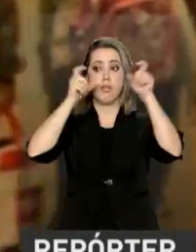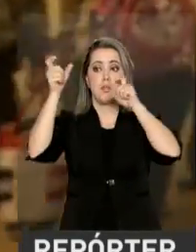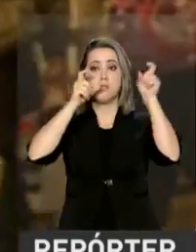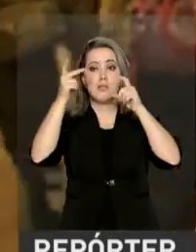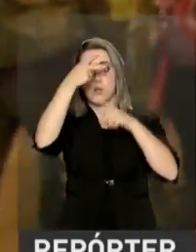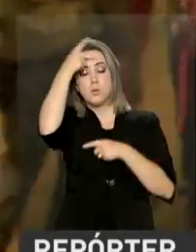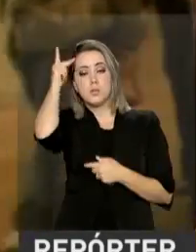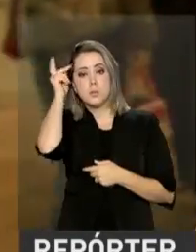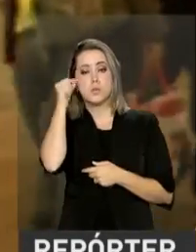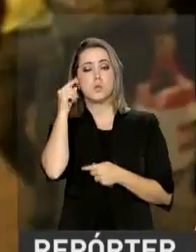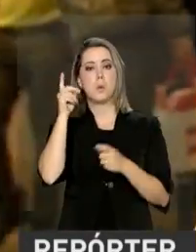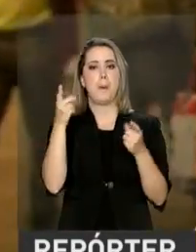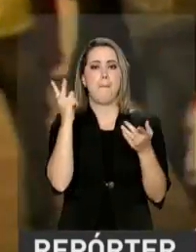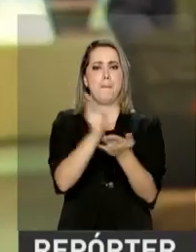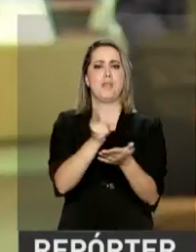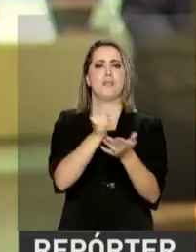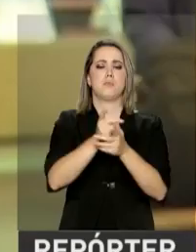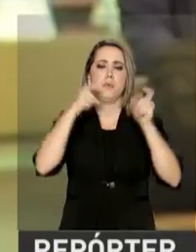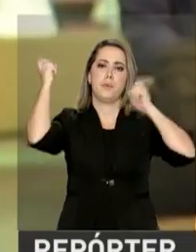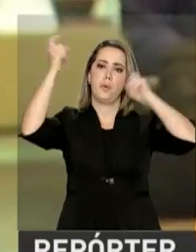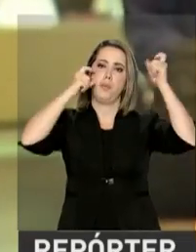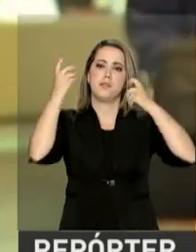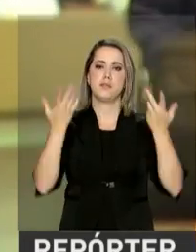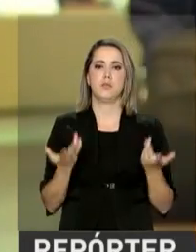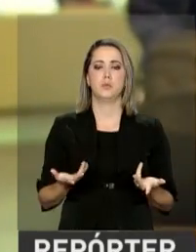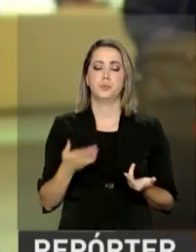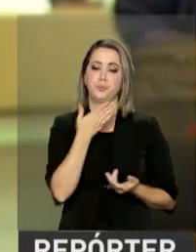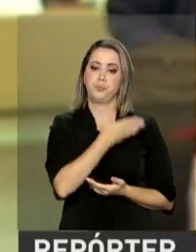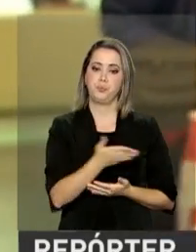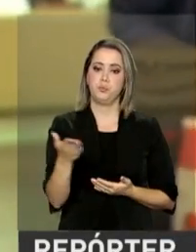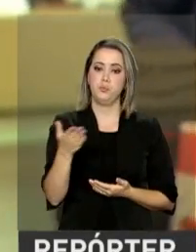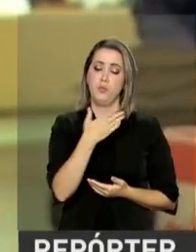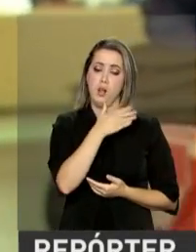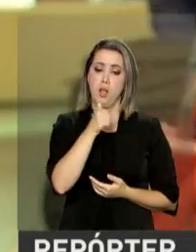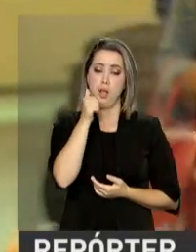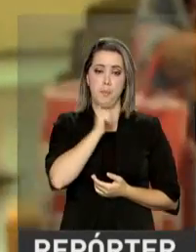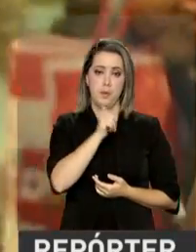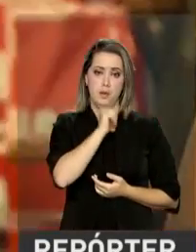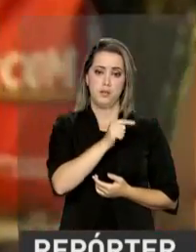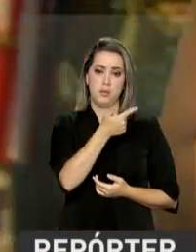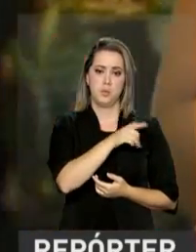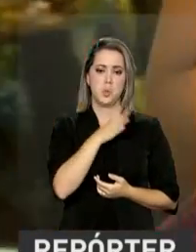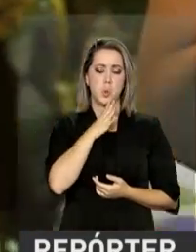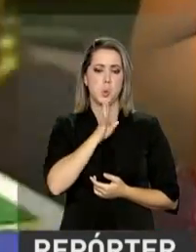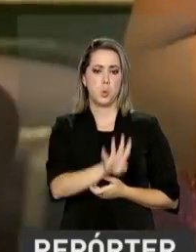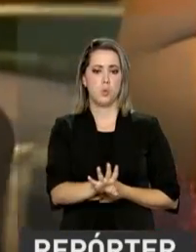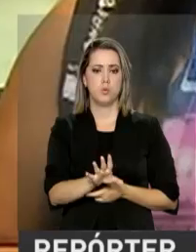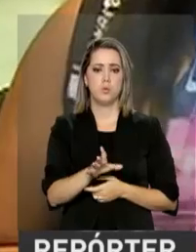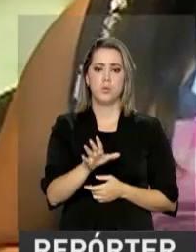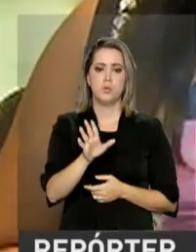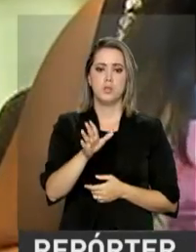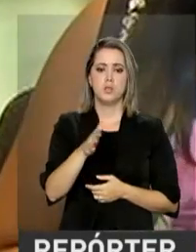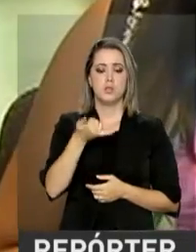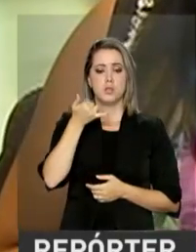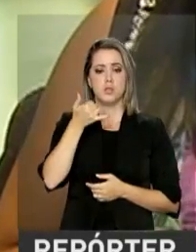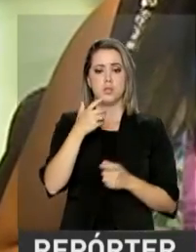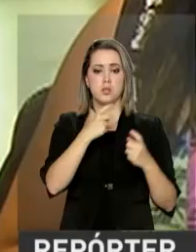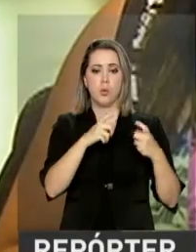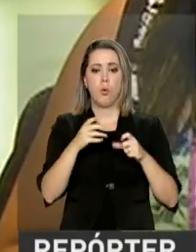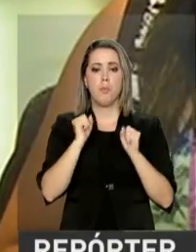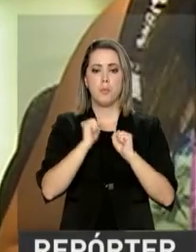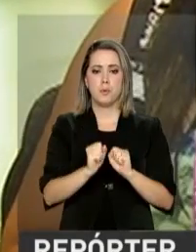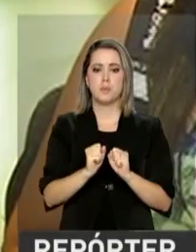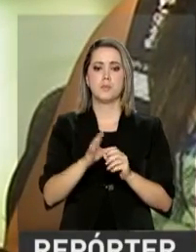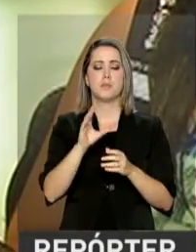pessoas a mesma preocupação que eu já tenho muita gente como a dona de casa Priscila de Jesus não conhecia os canais de denúncia como os